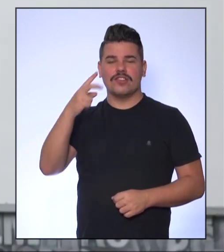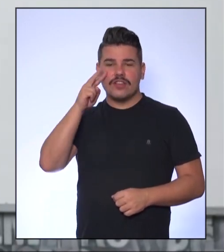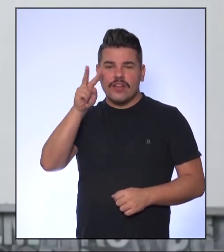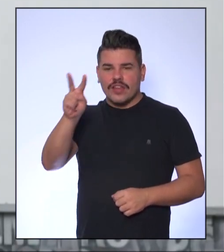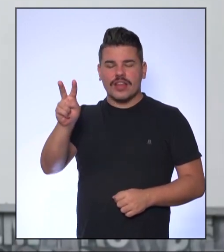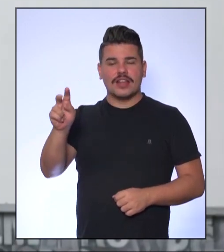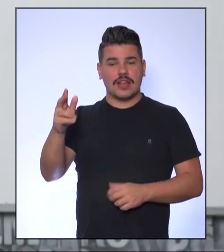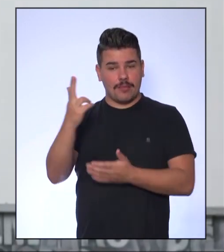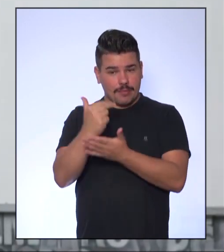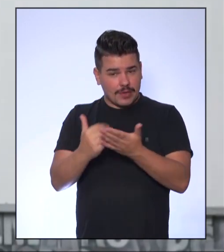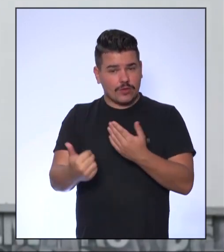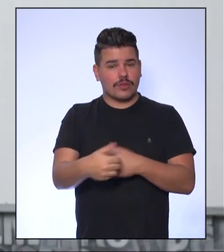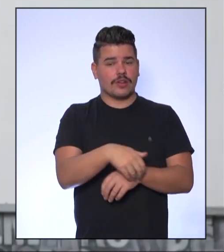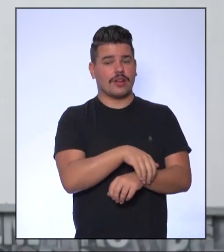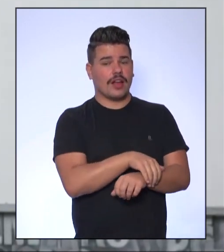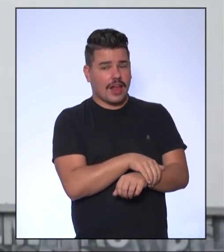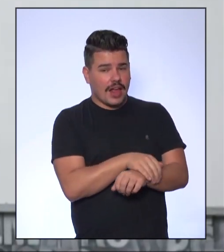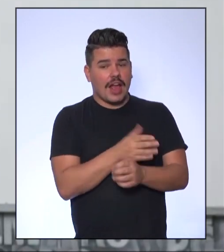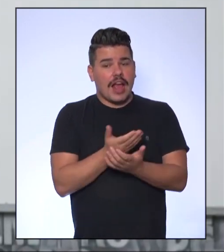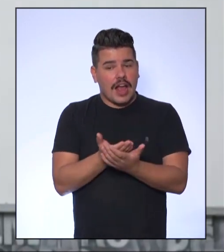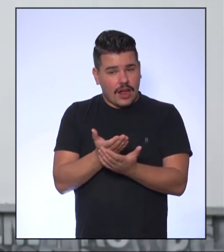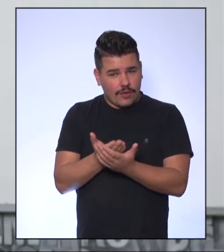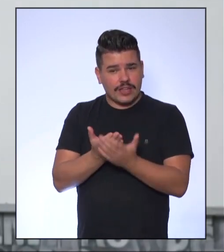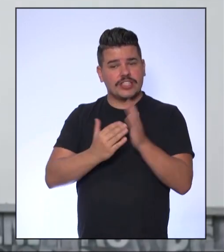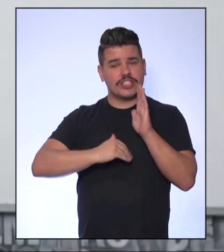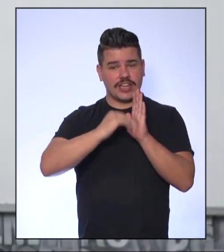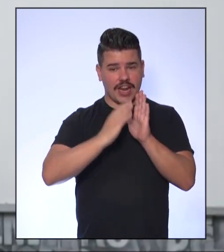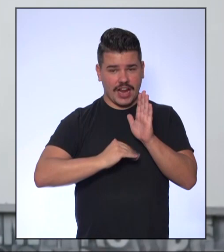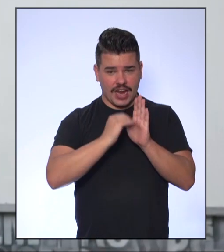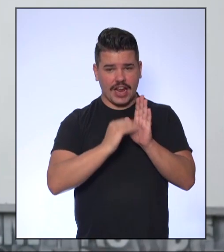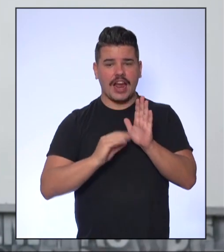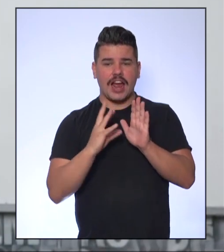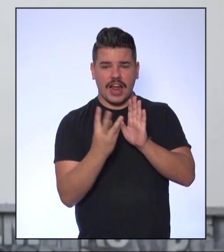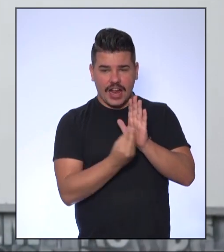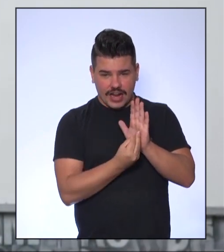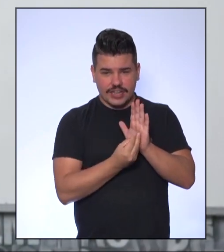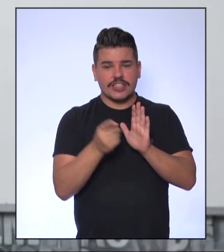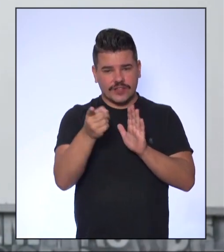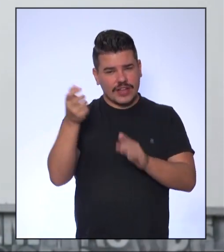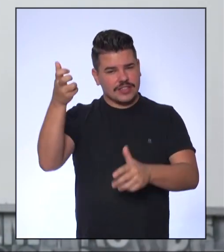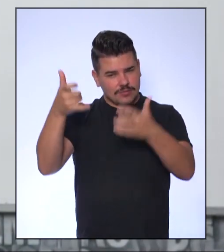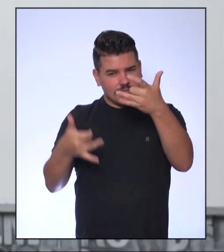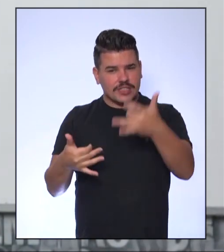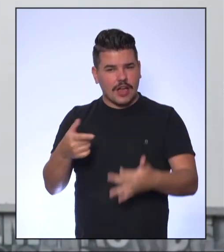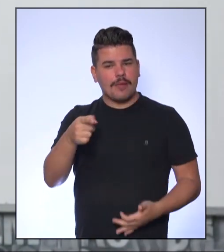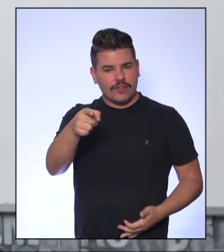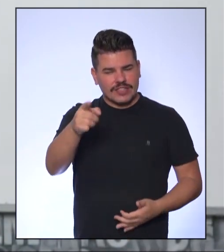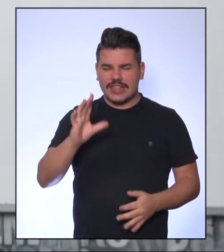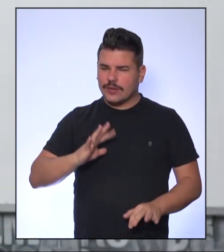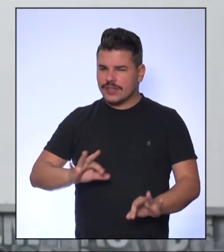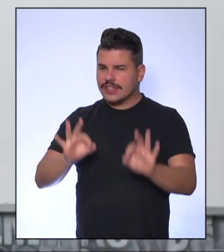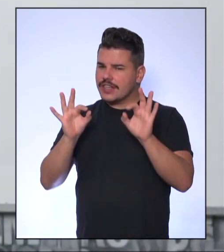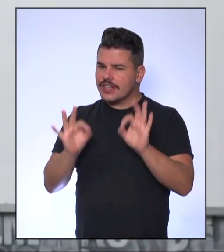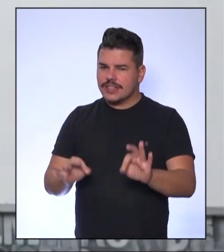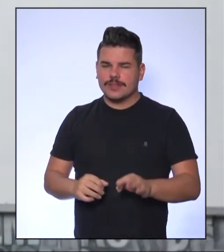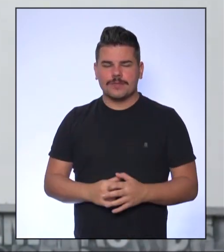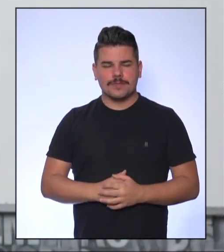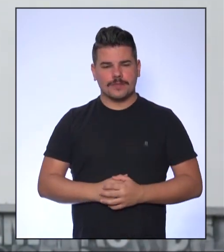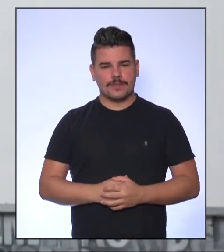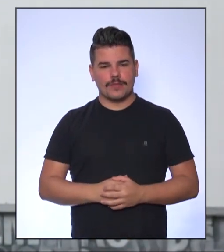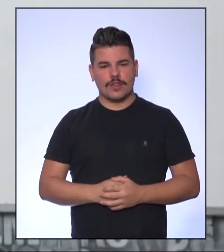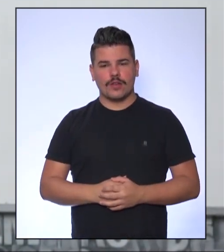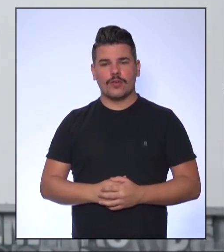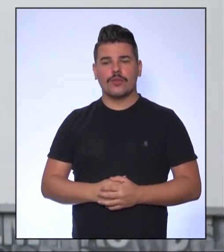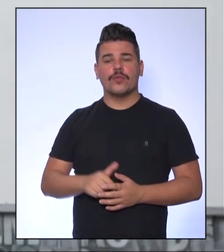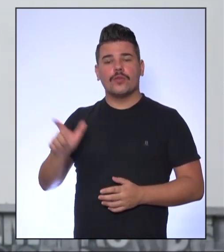isso daí na disciplina de artes. Tá? A disciplina de arte vai trabalhar isso com você, Adalto, com toda certeza. O Vitor